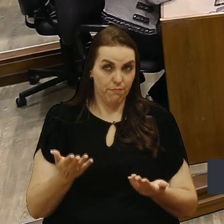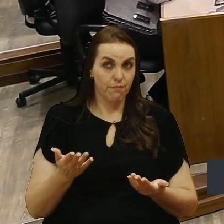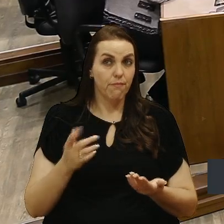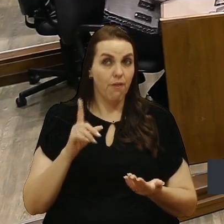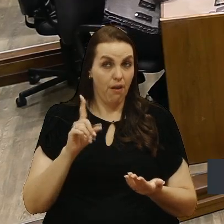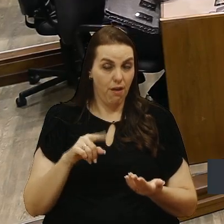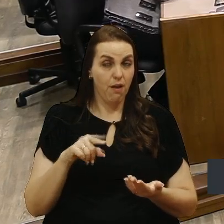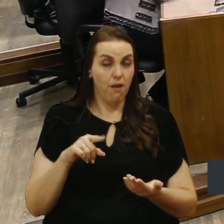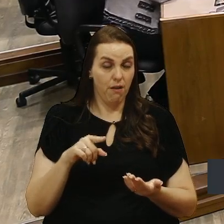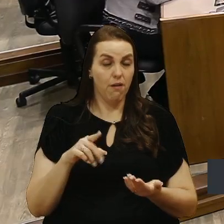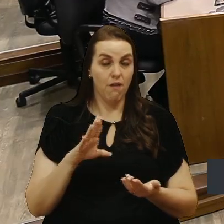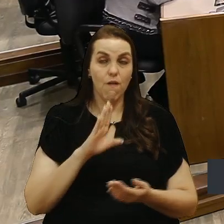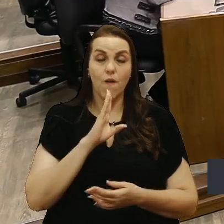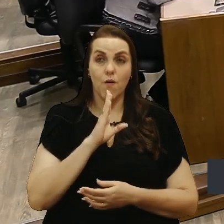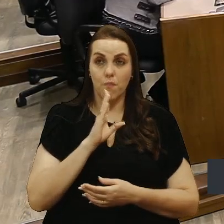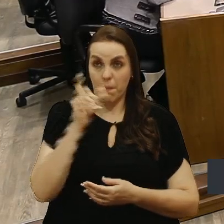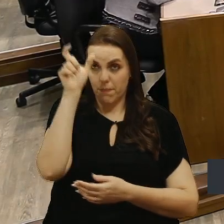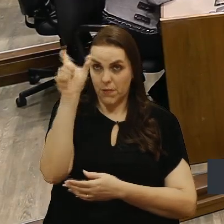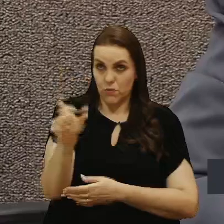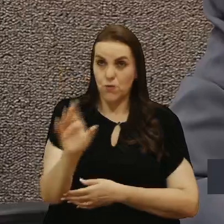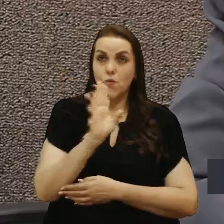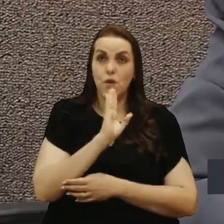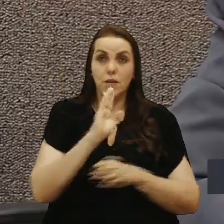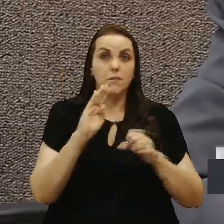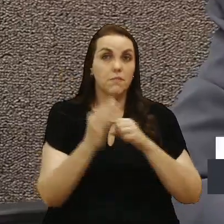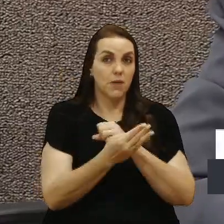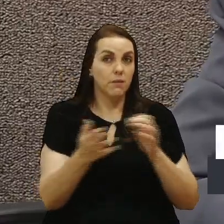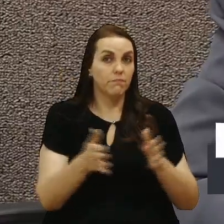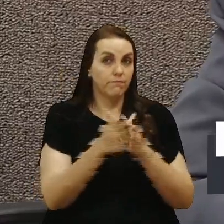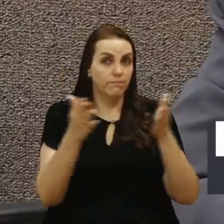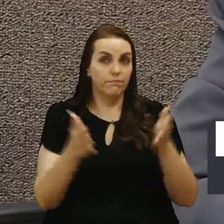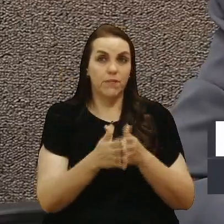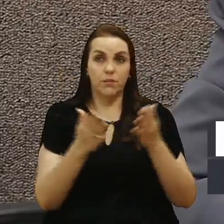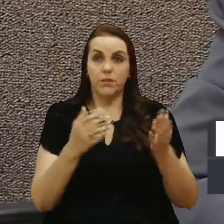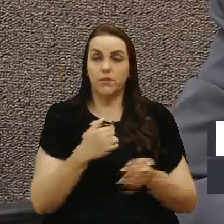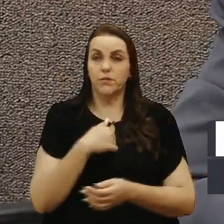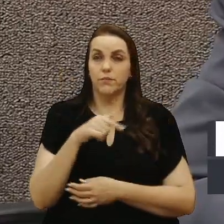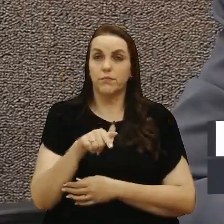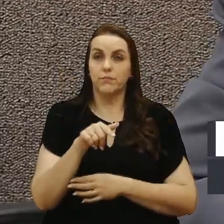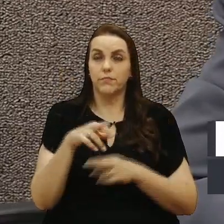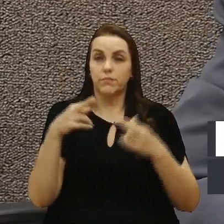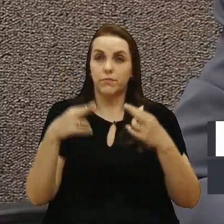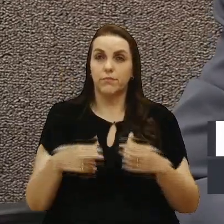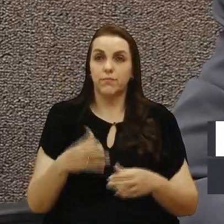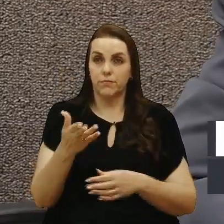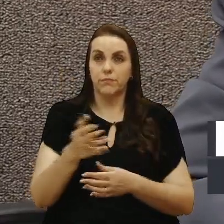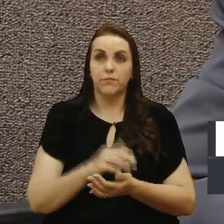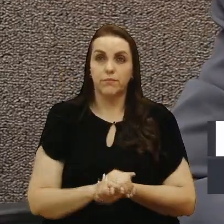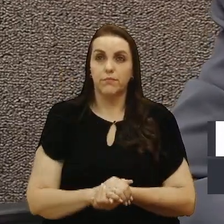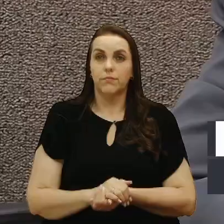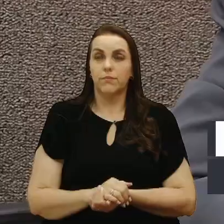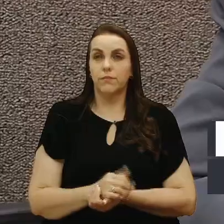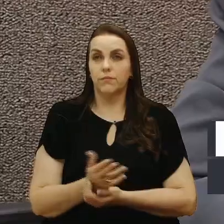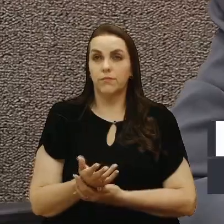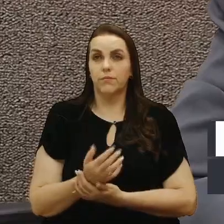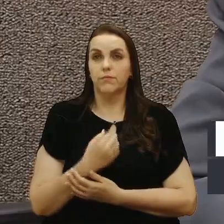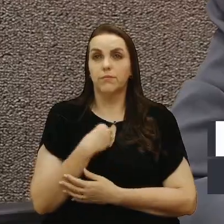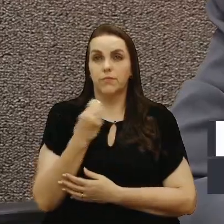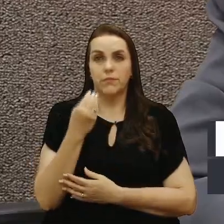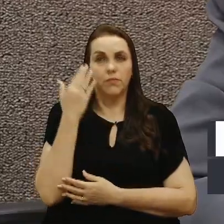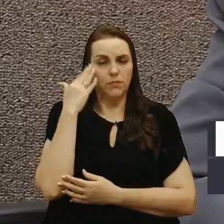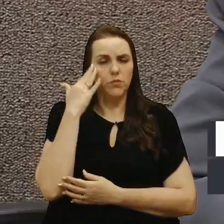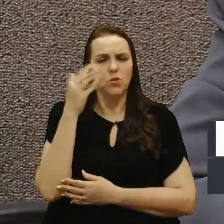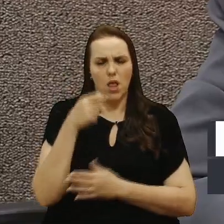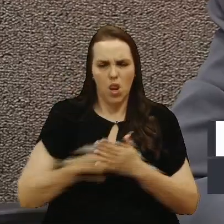os bairros carentes da cidade, até porque o senhor mora ali numa região que a sua rua não tem pavimentação e que o senhor luta há